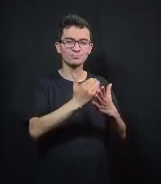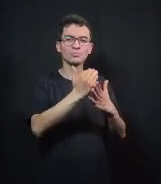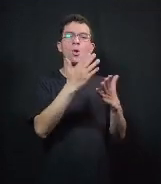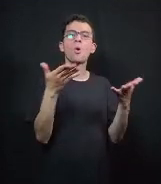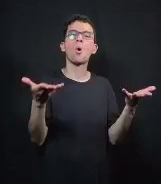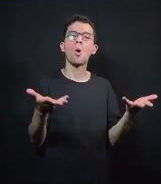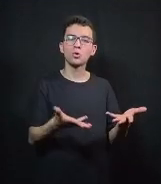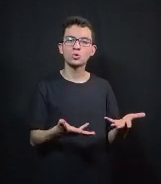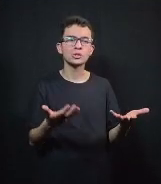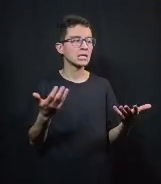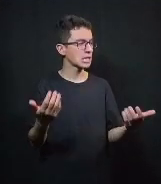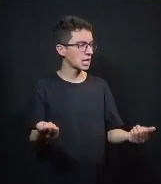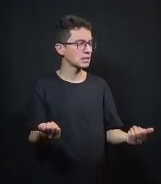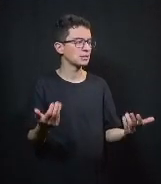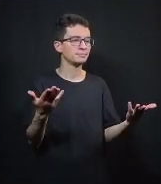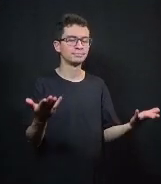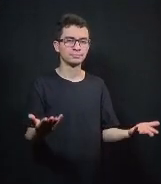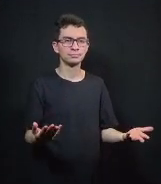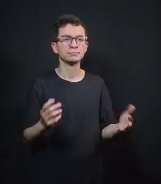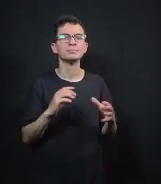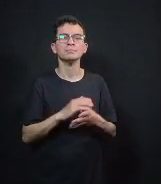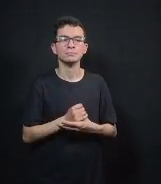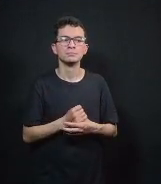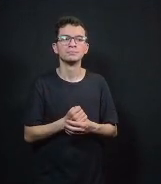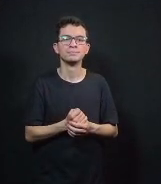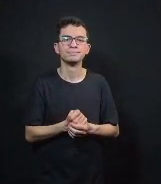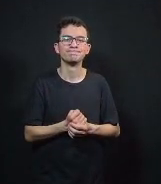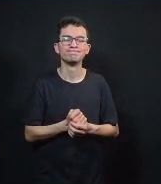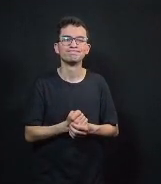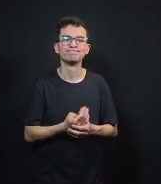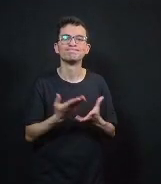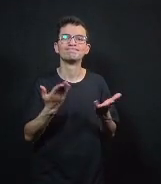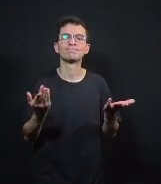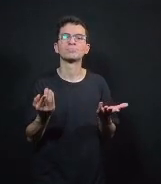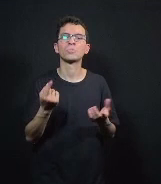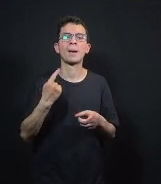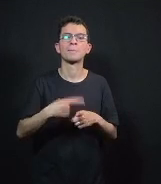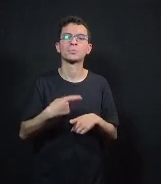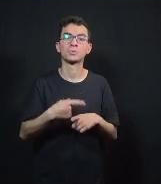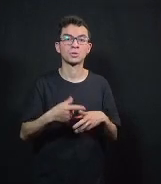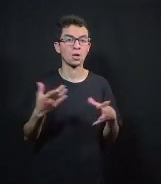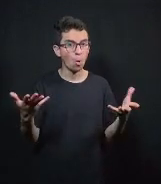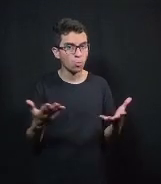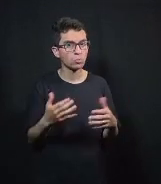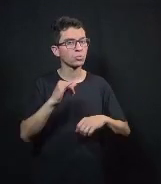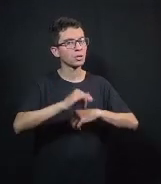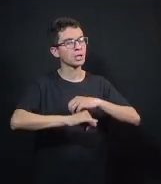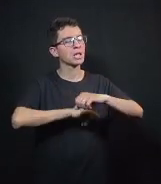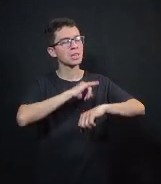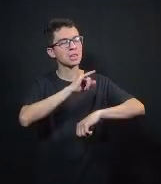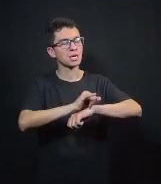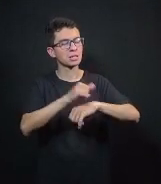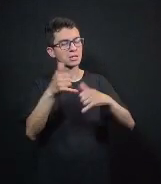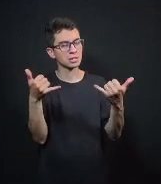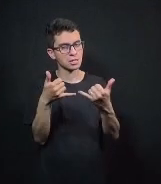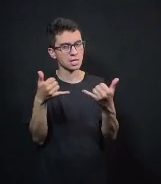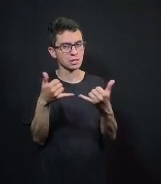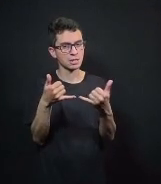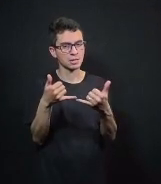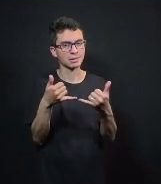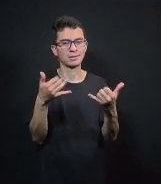dia. É, a gente tem, enfim, com o advento da internet, né, toda a questão da